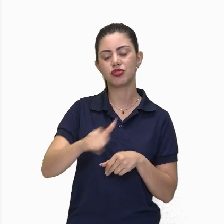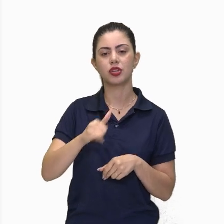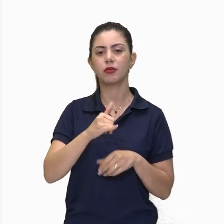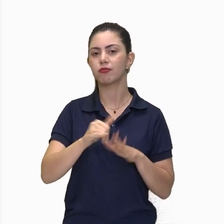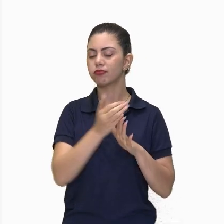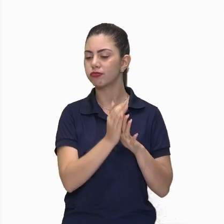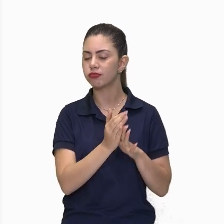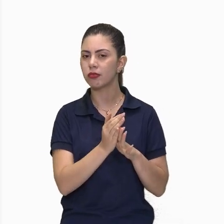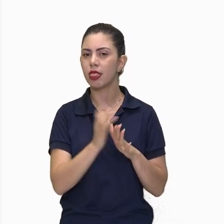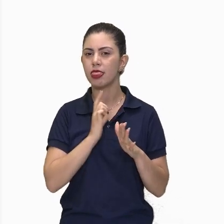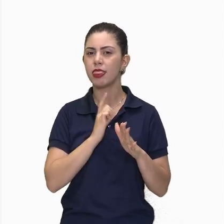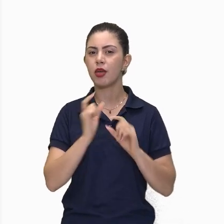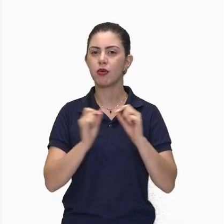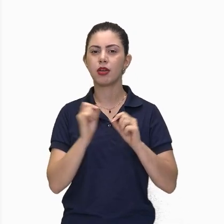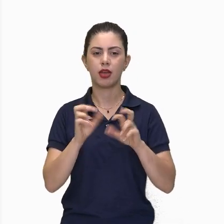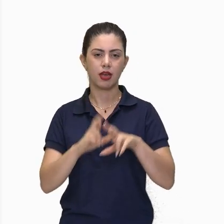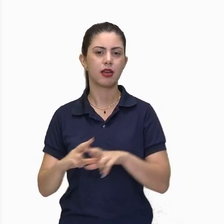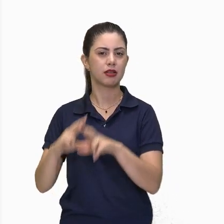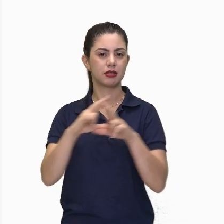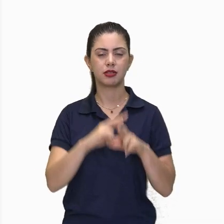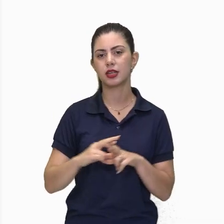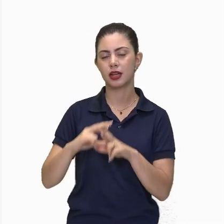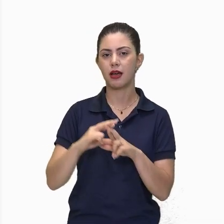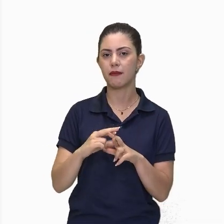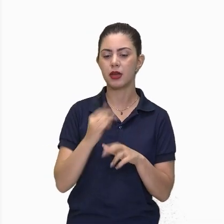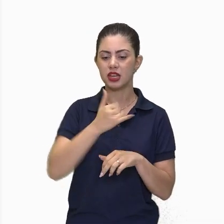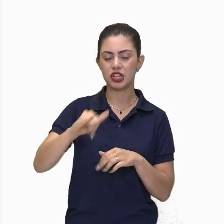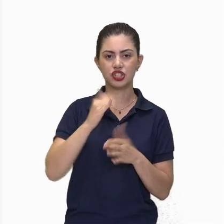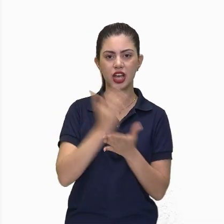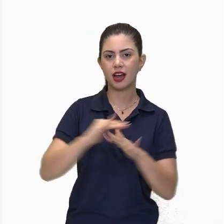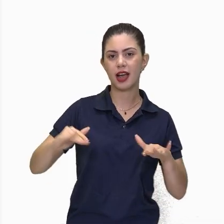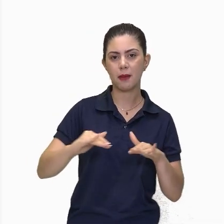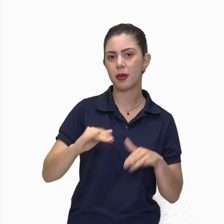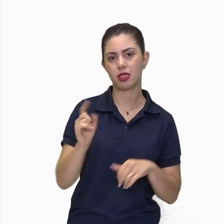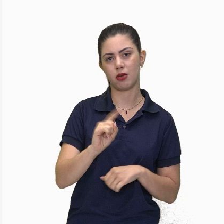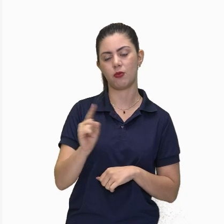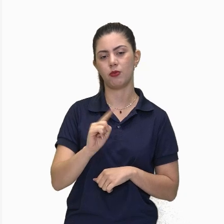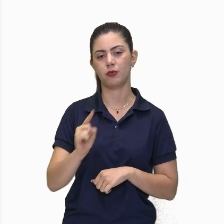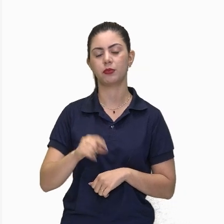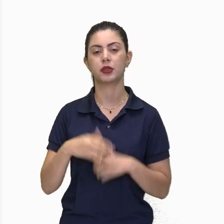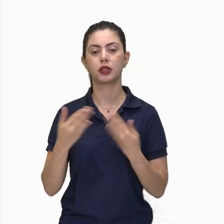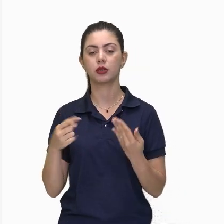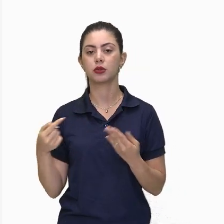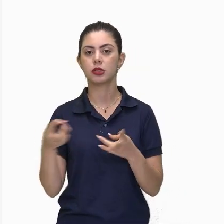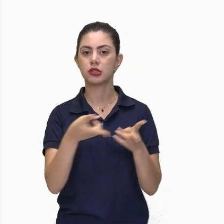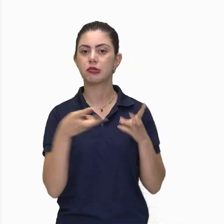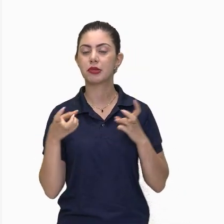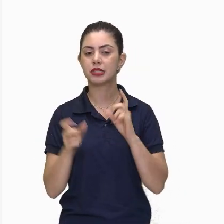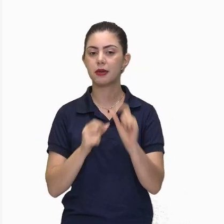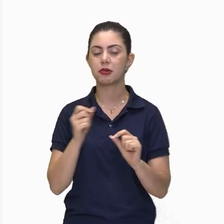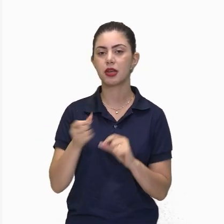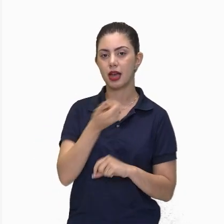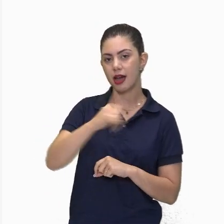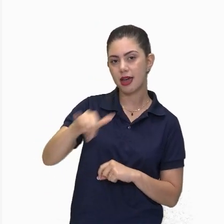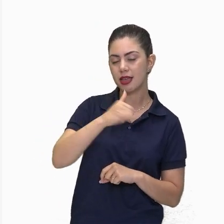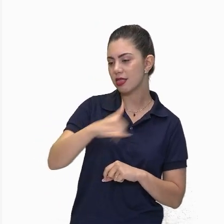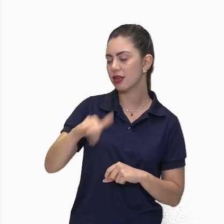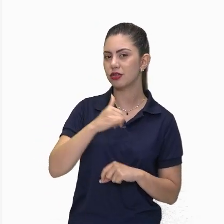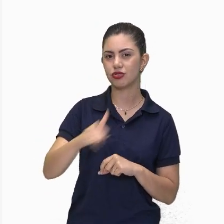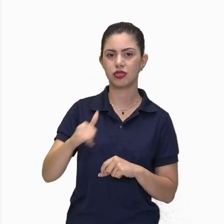constantemente. Né? Então, a gente vai observar que, de acordo com o fluxo de energia, a energia ela